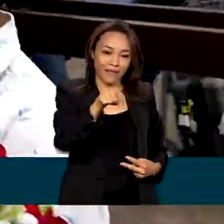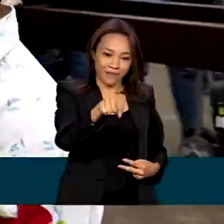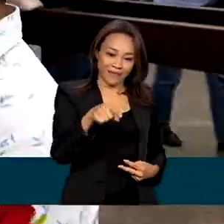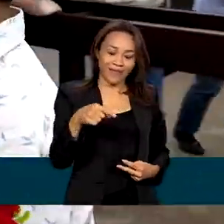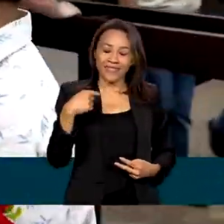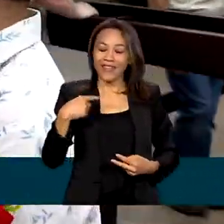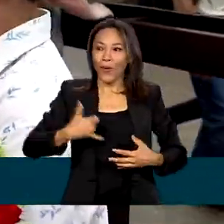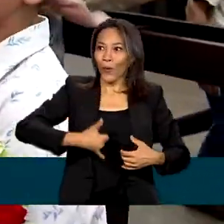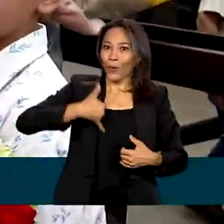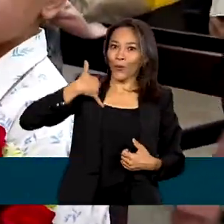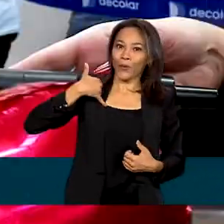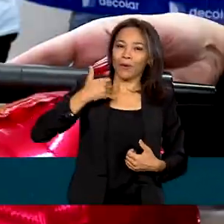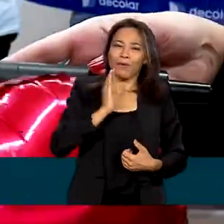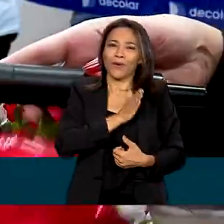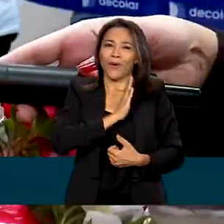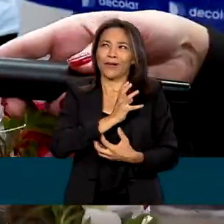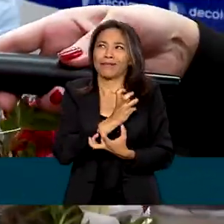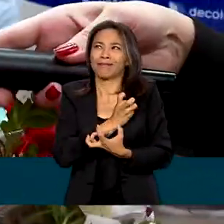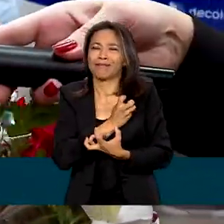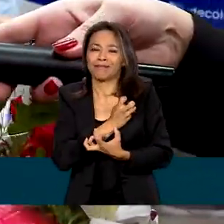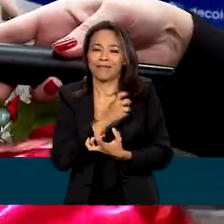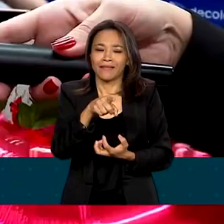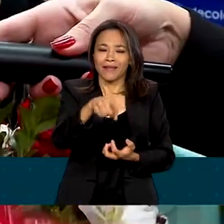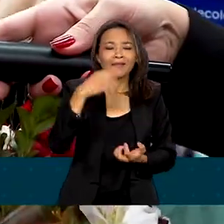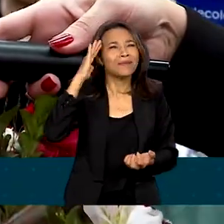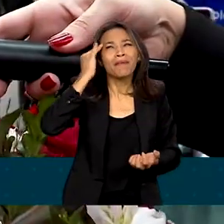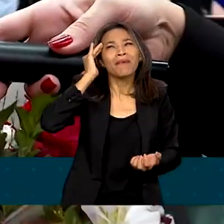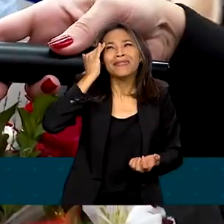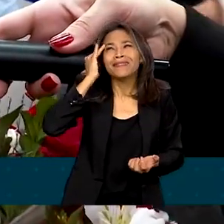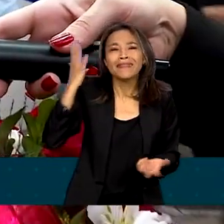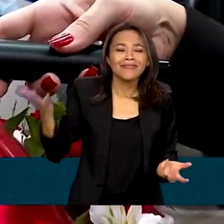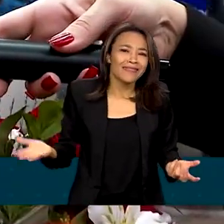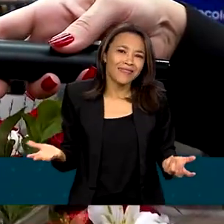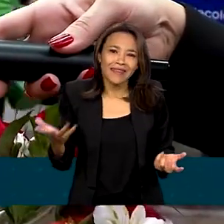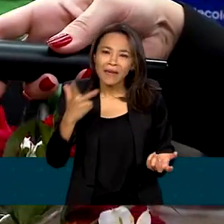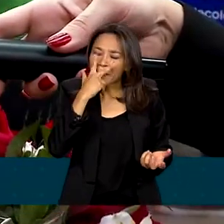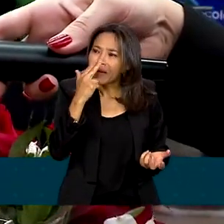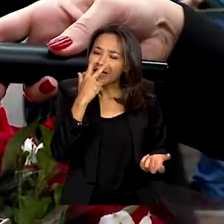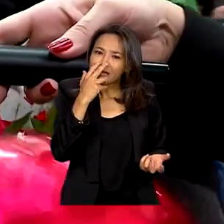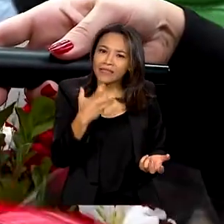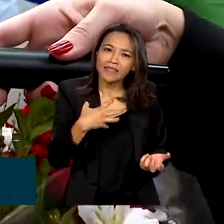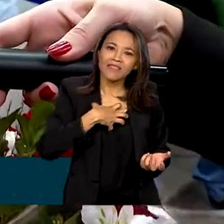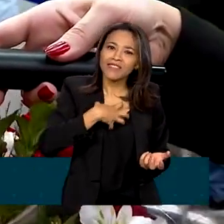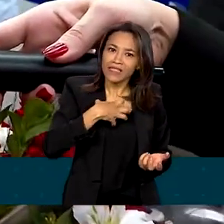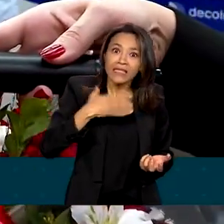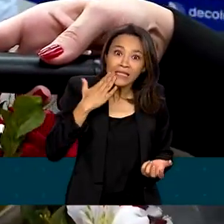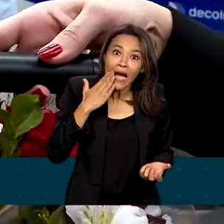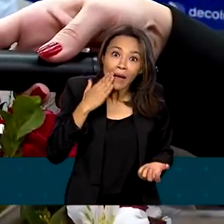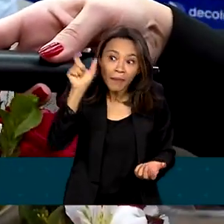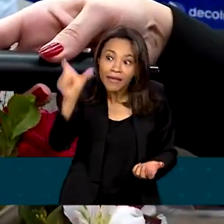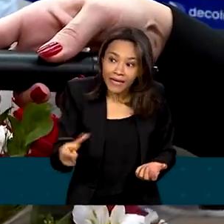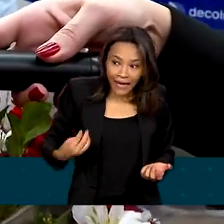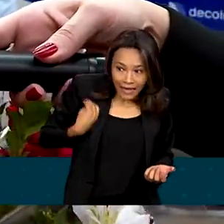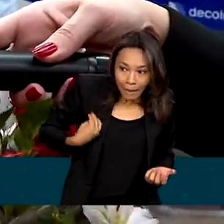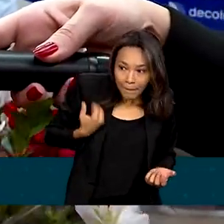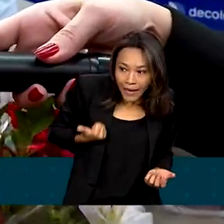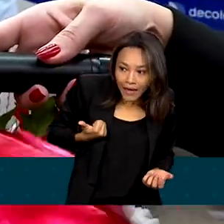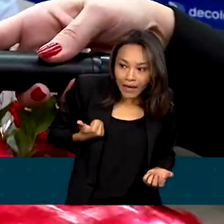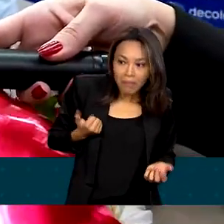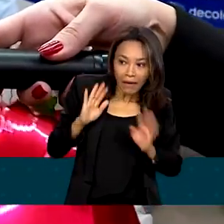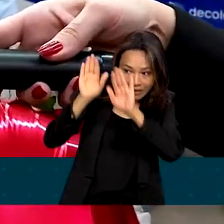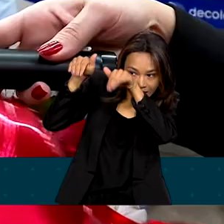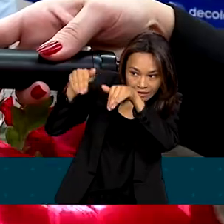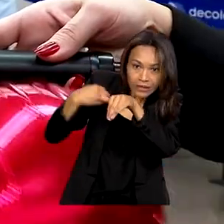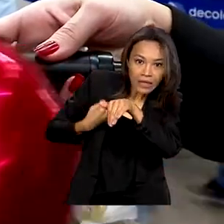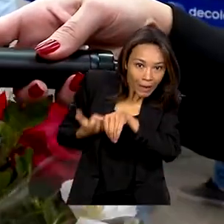Orgulho e coração apertado não dá para entender direito você sabe que ela tá bem mas ao mesmo tempo você não sabe se